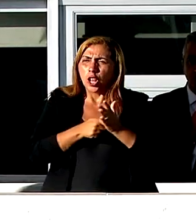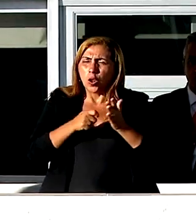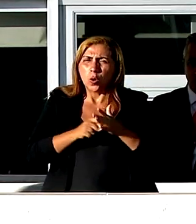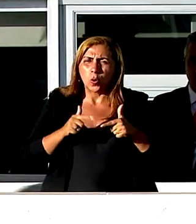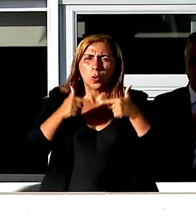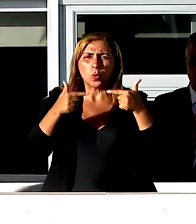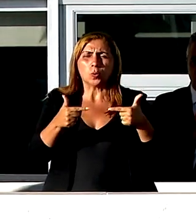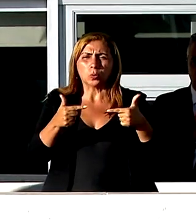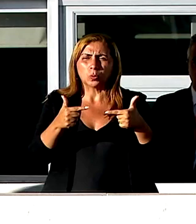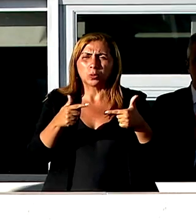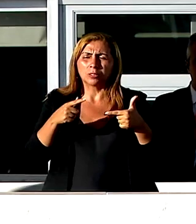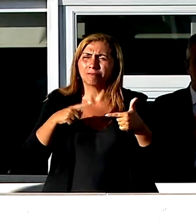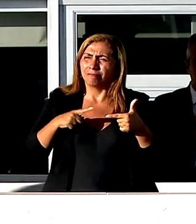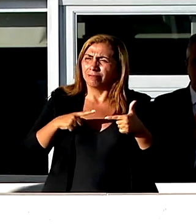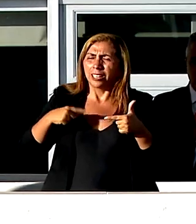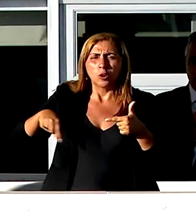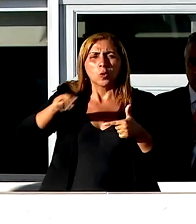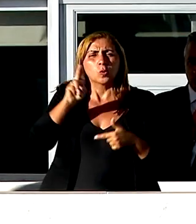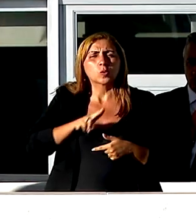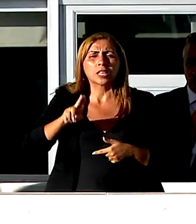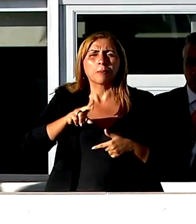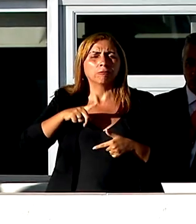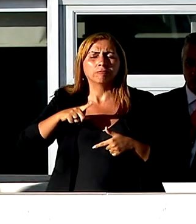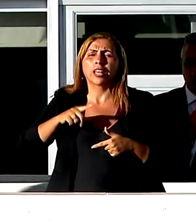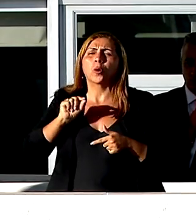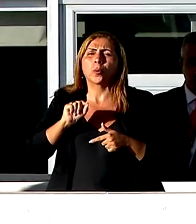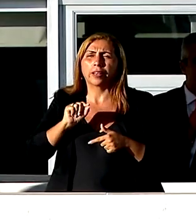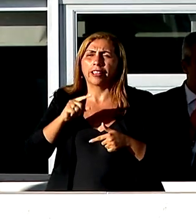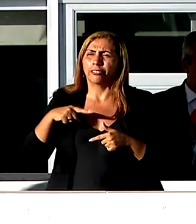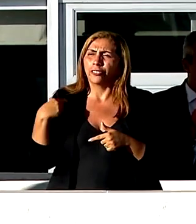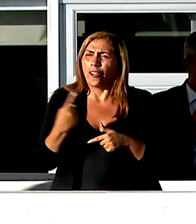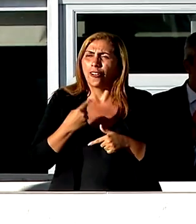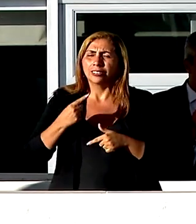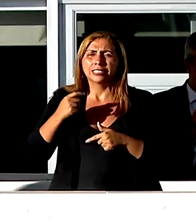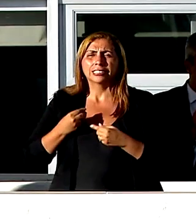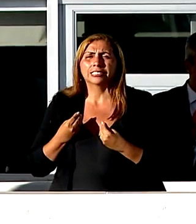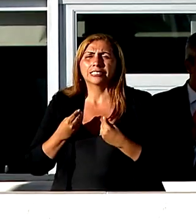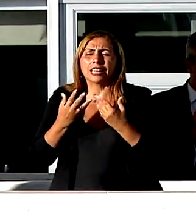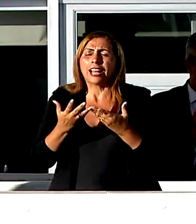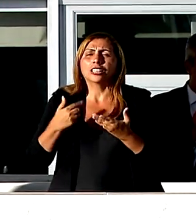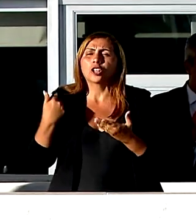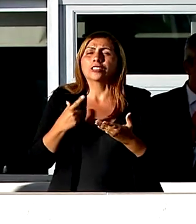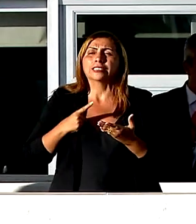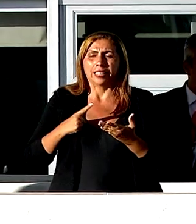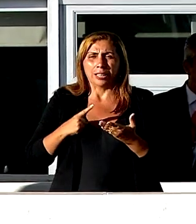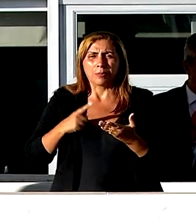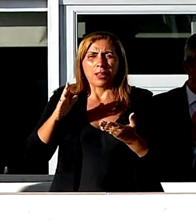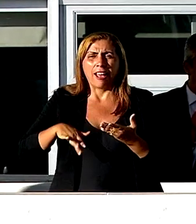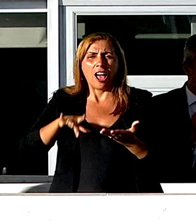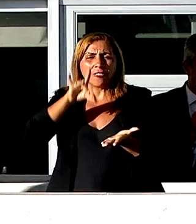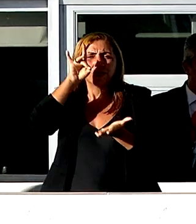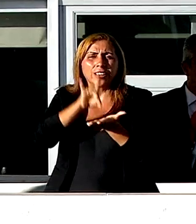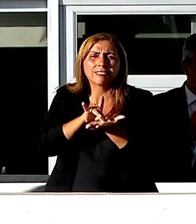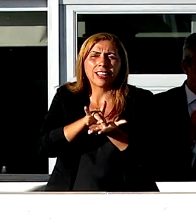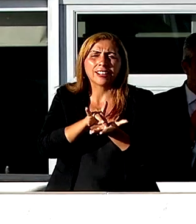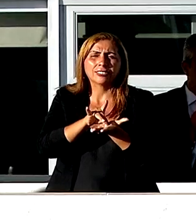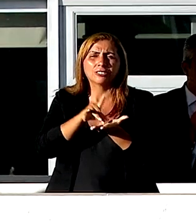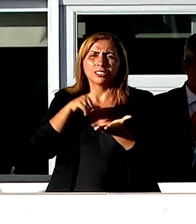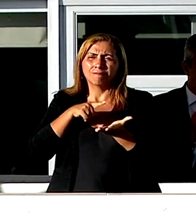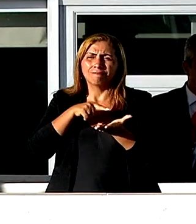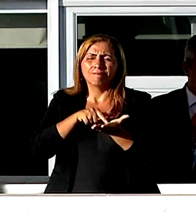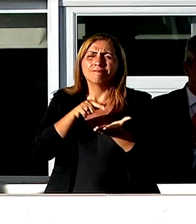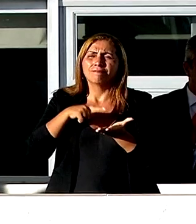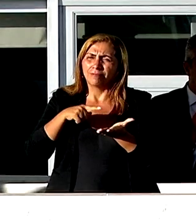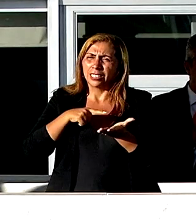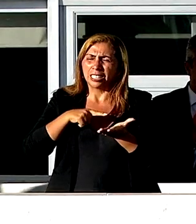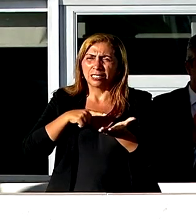bem do Brasil, usaremos as armas que os nossos adversários mais temem. A verdade que se